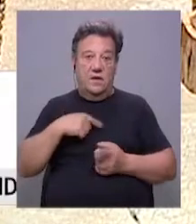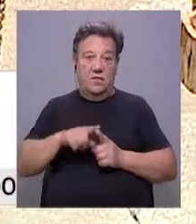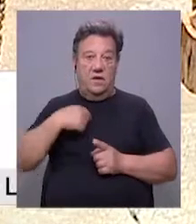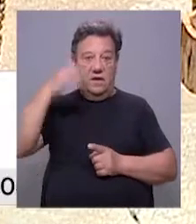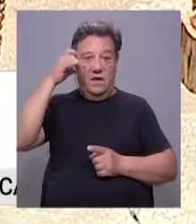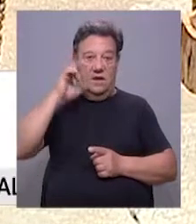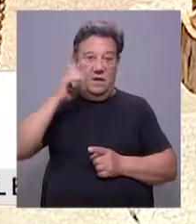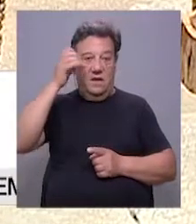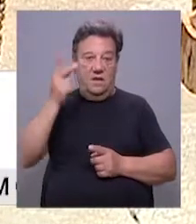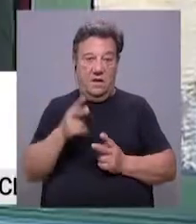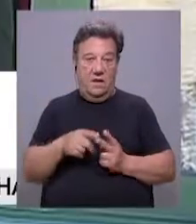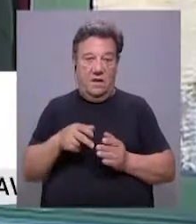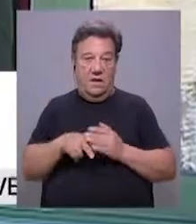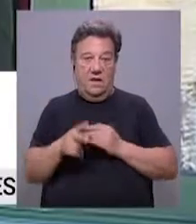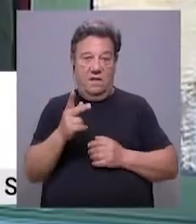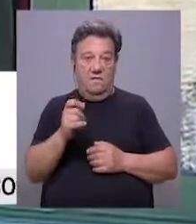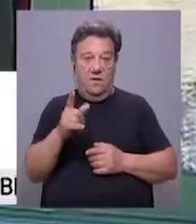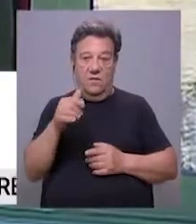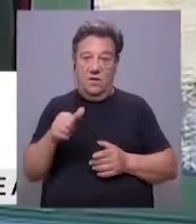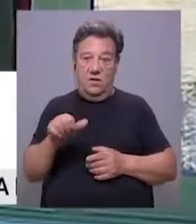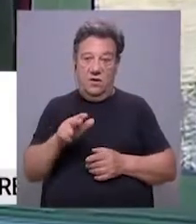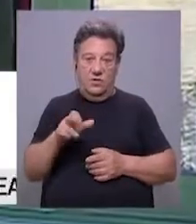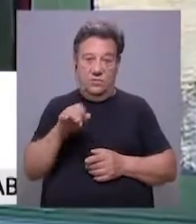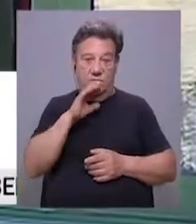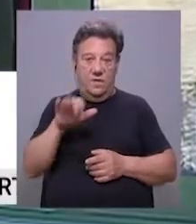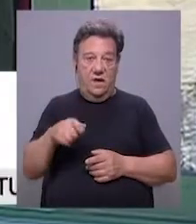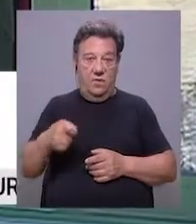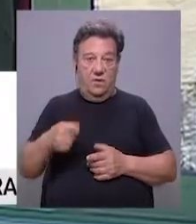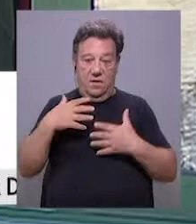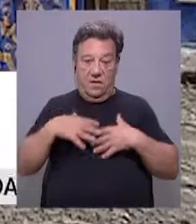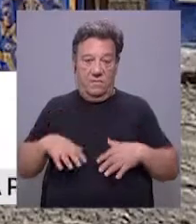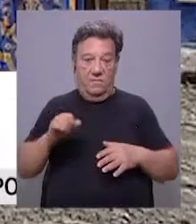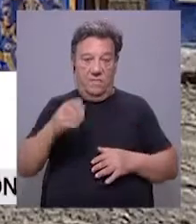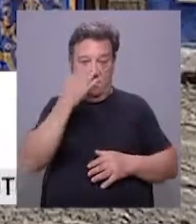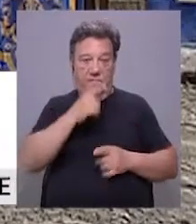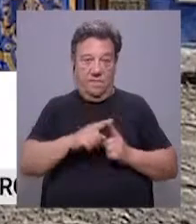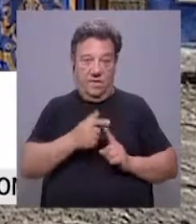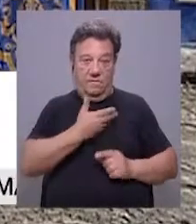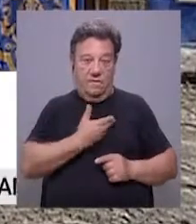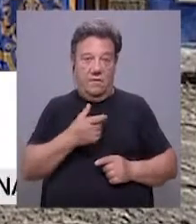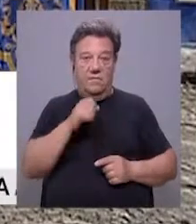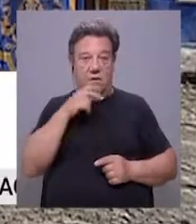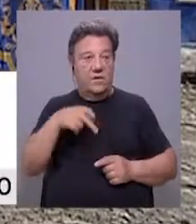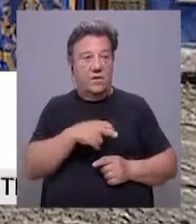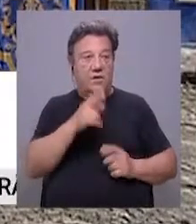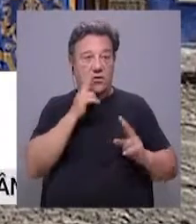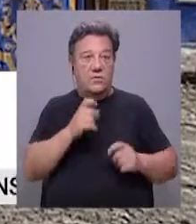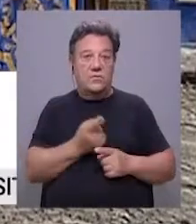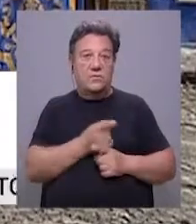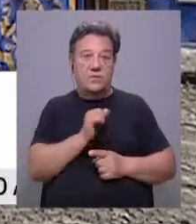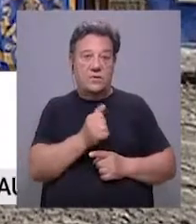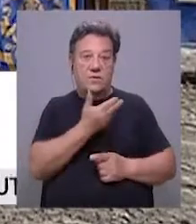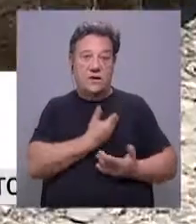rainhas. À entrada da vila, num quiosque, poderão alugar o seu traje medieval e ir à descoberta daquilo que são os